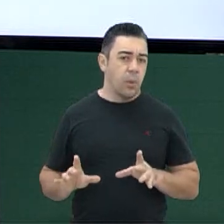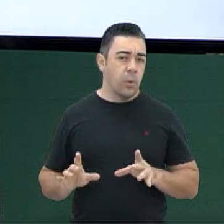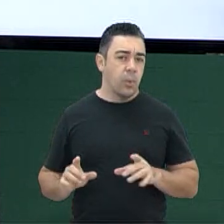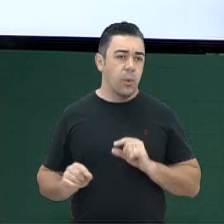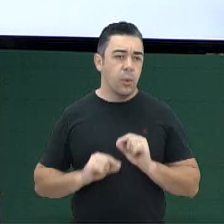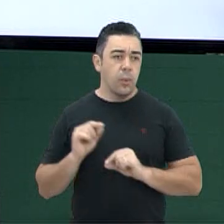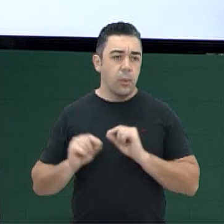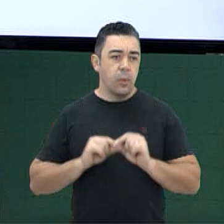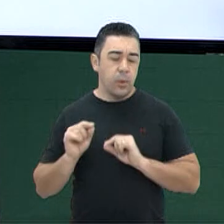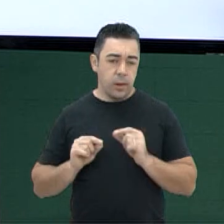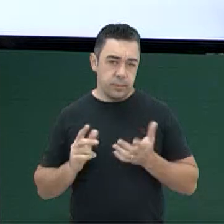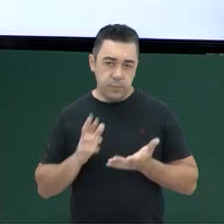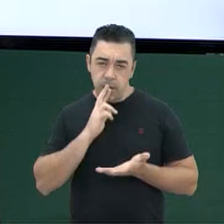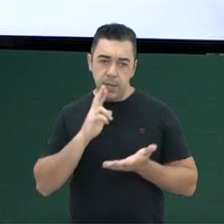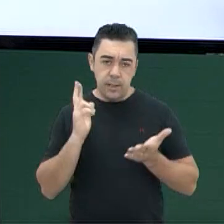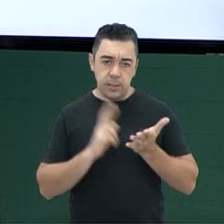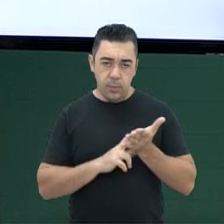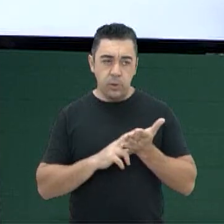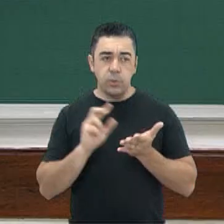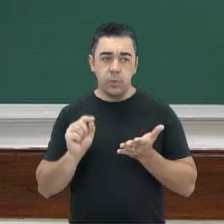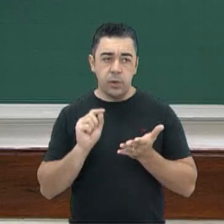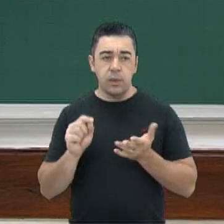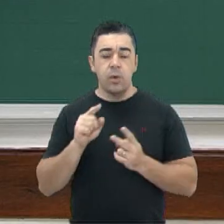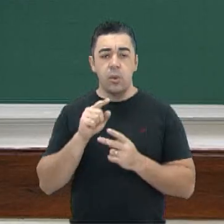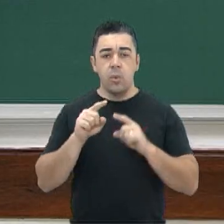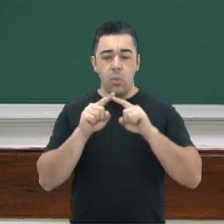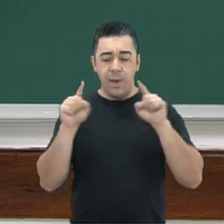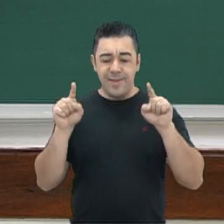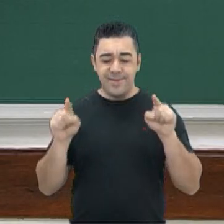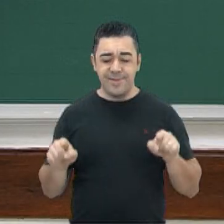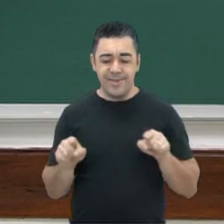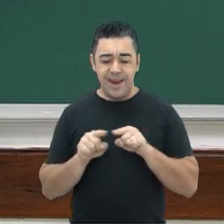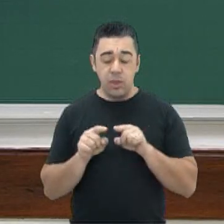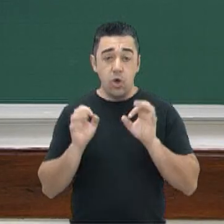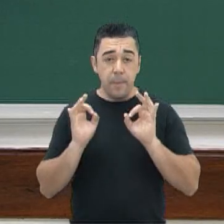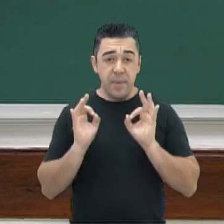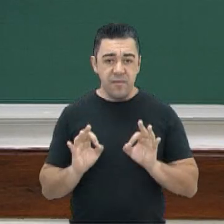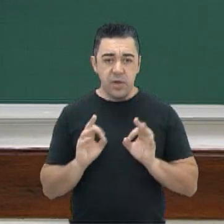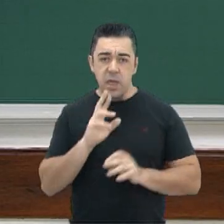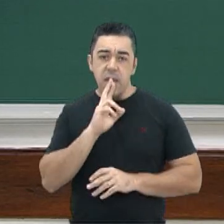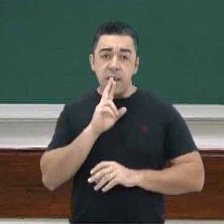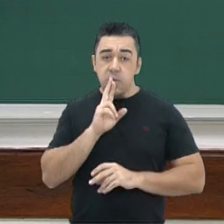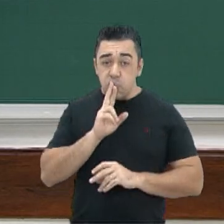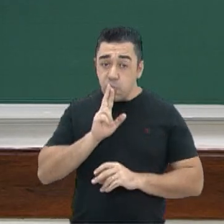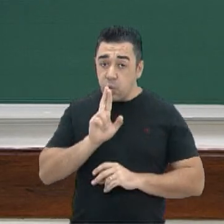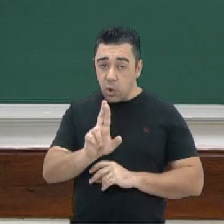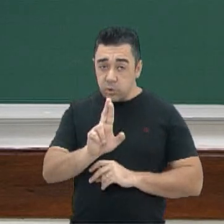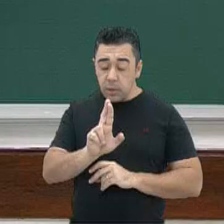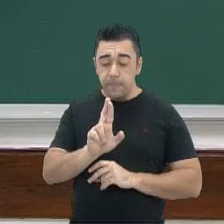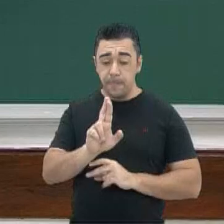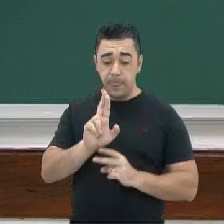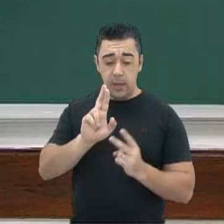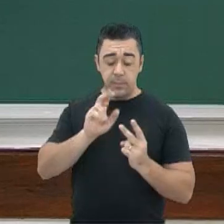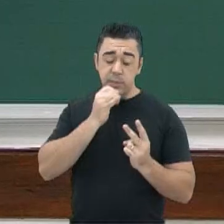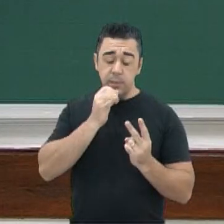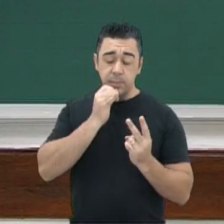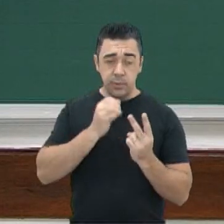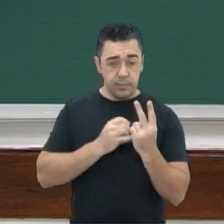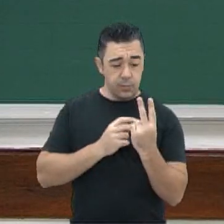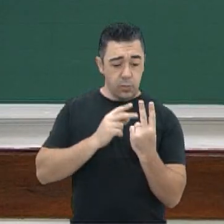quadrados perfeitos? Bom, o quadrado perfeito é o resultado de um número ao quadrado. Por